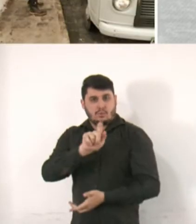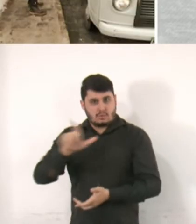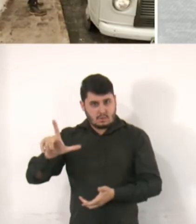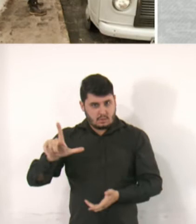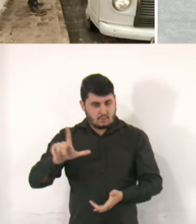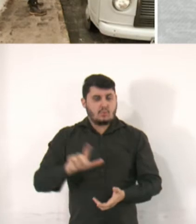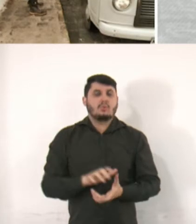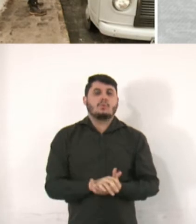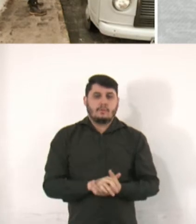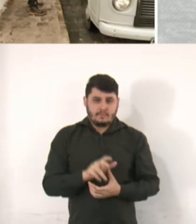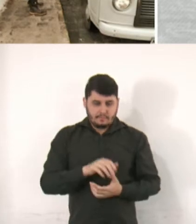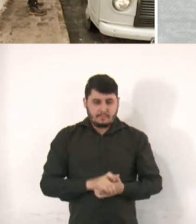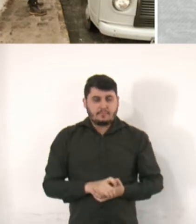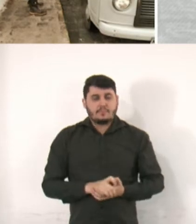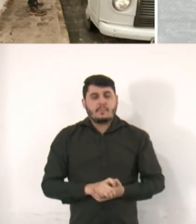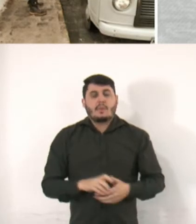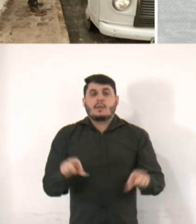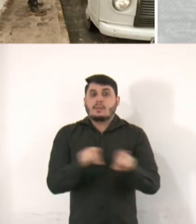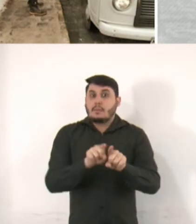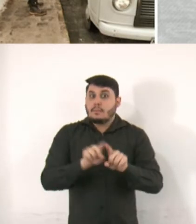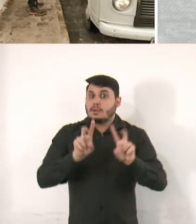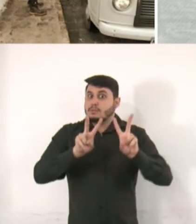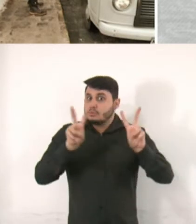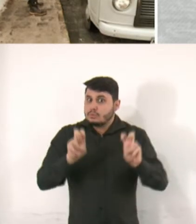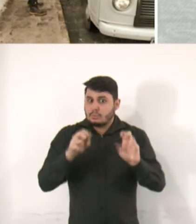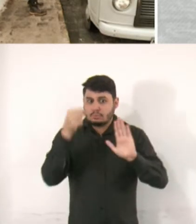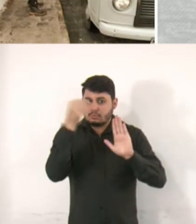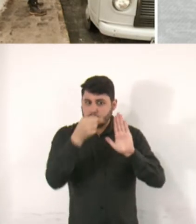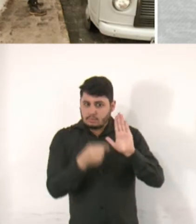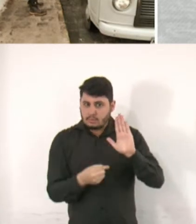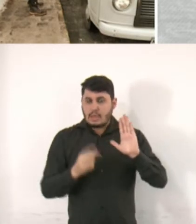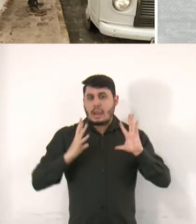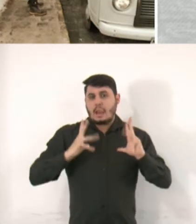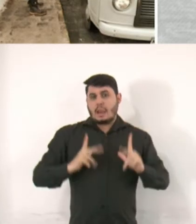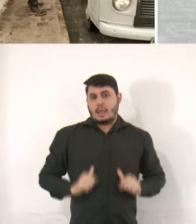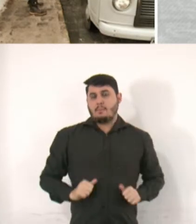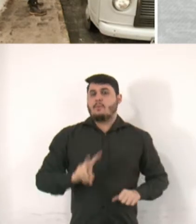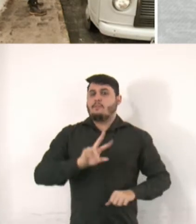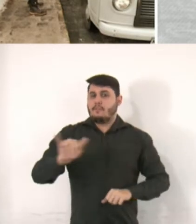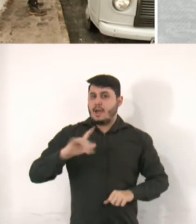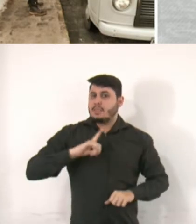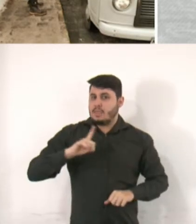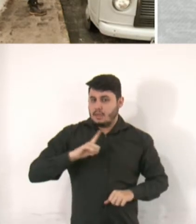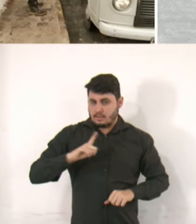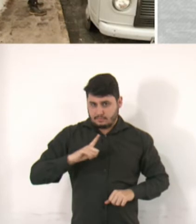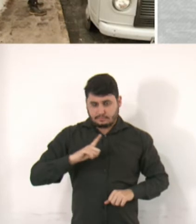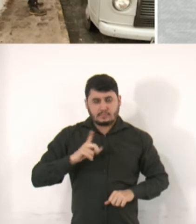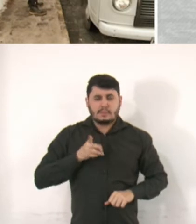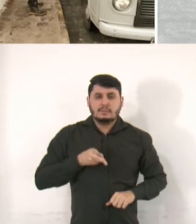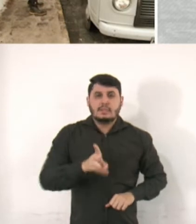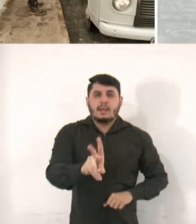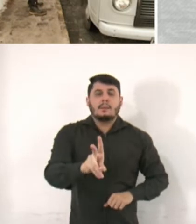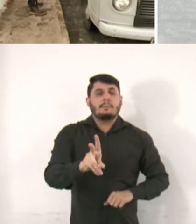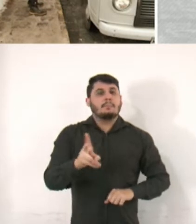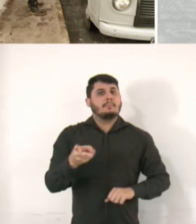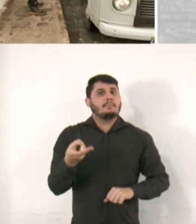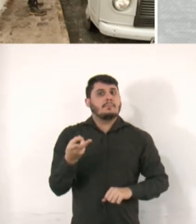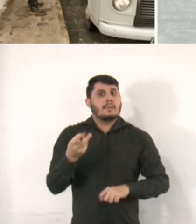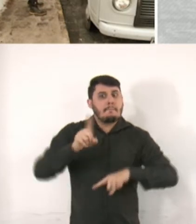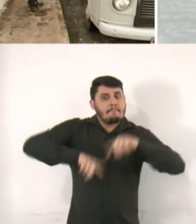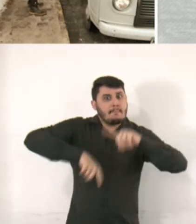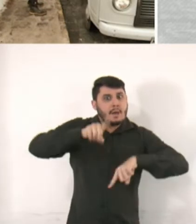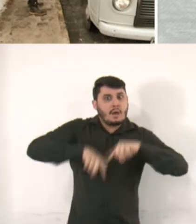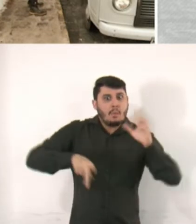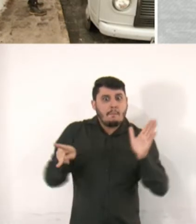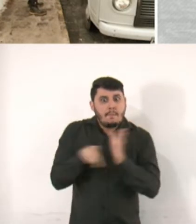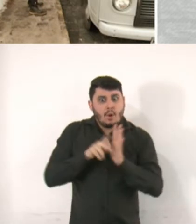são as ações de limpeza que acontecerão prévia e a posteriori das feiras. Então, a pulverização de desinfetante e virucida por viatura